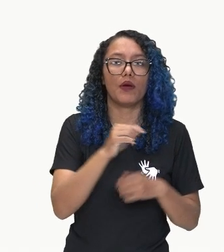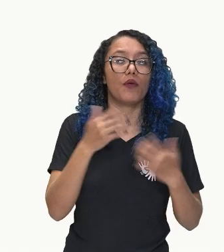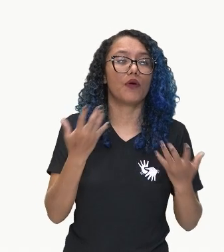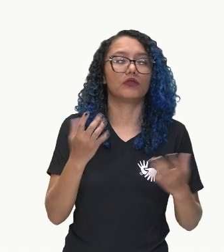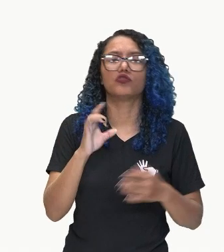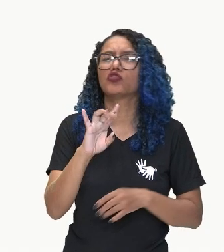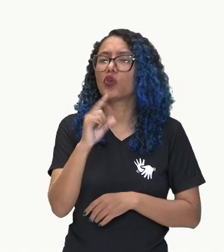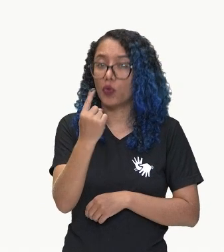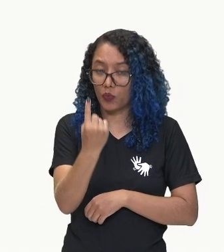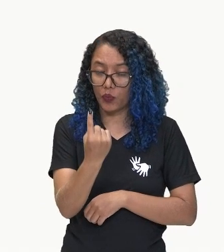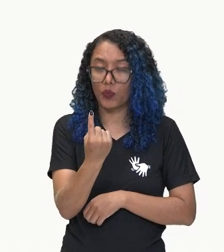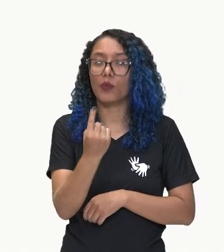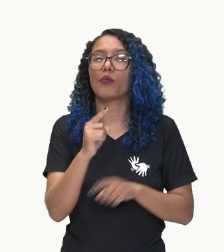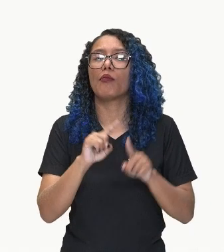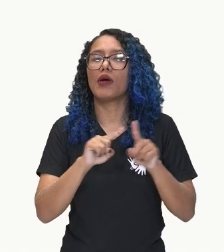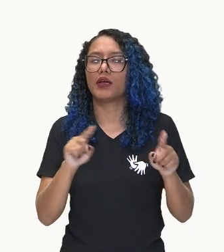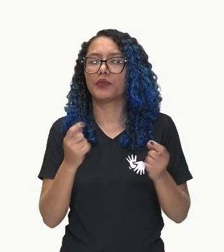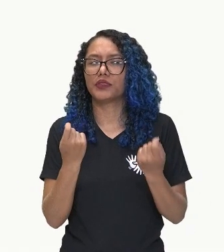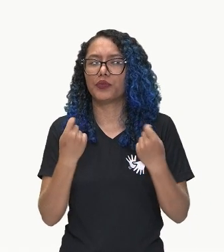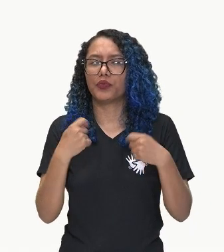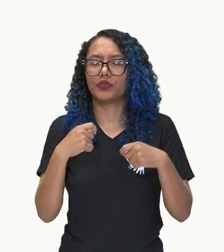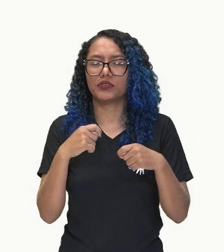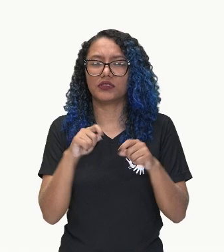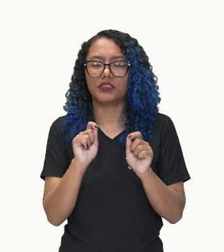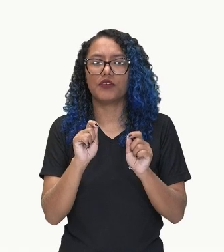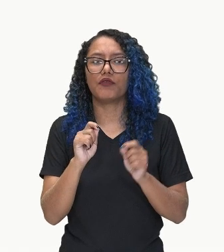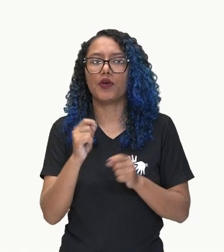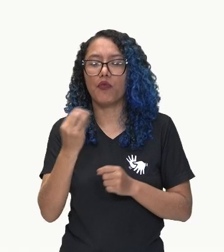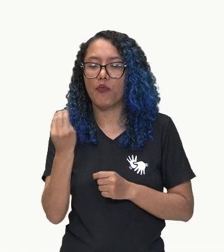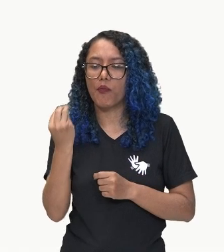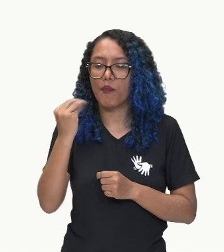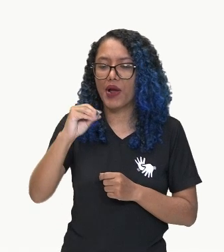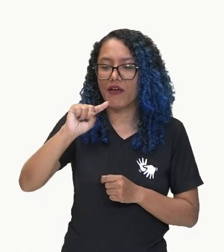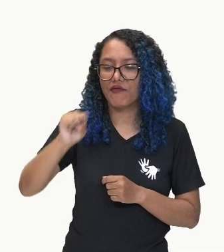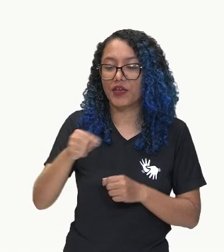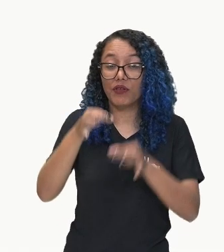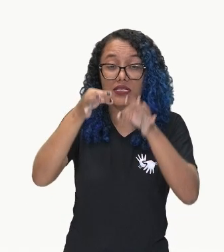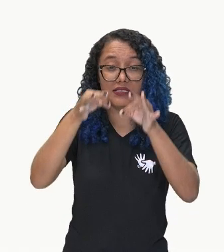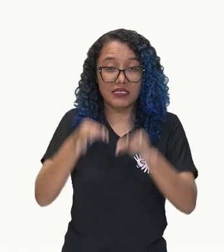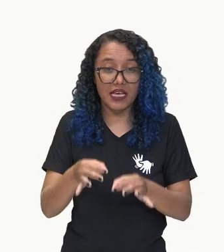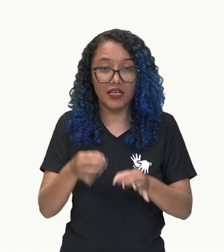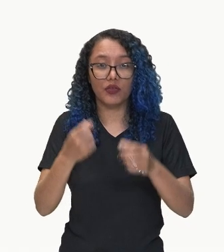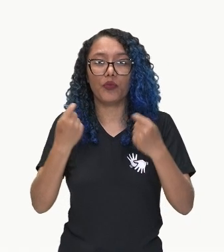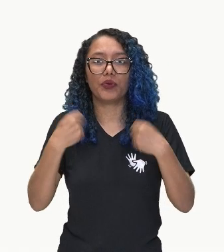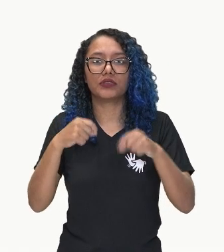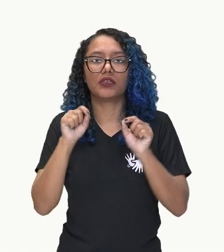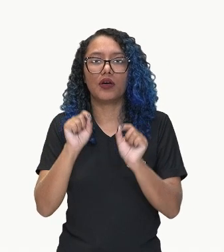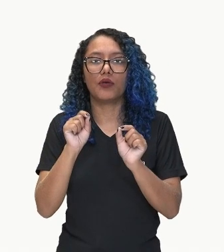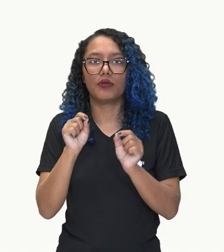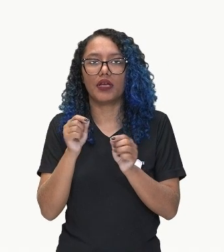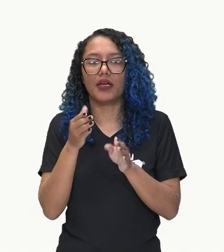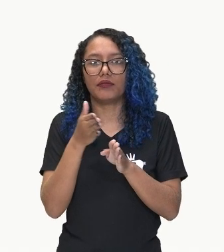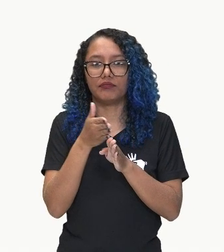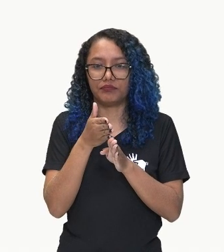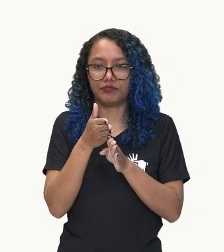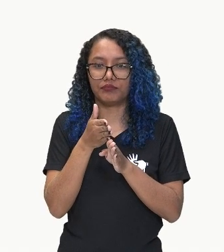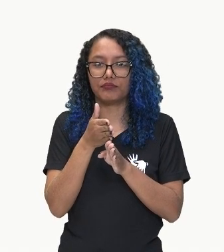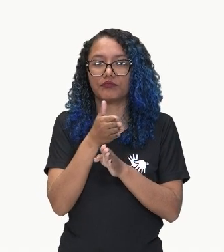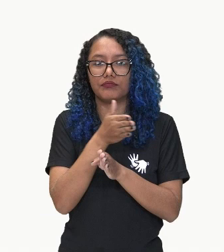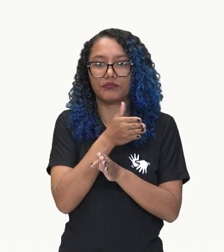1. Mas para que eu localize a vírgula de maneira certa, eu vou considerar da direita para a